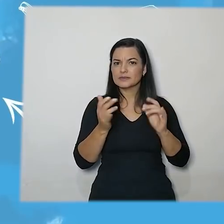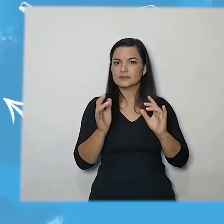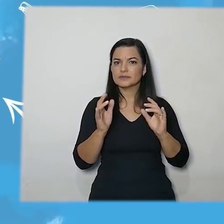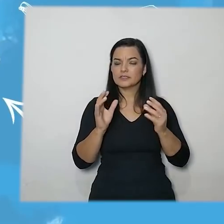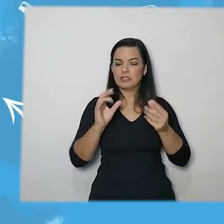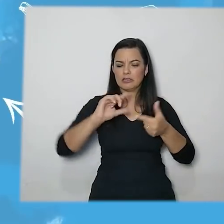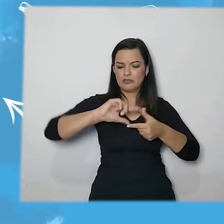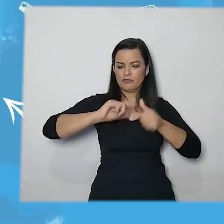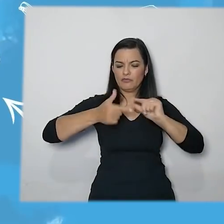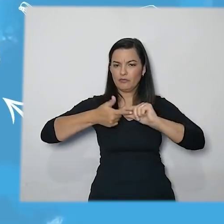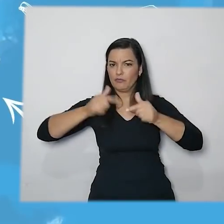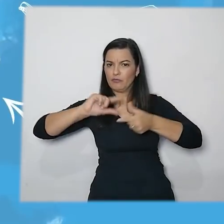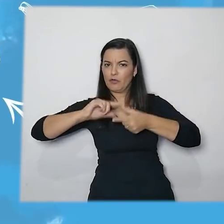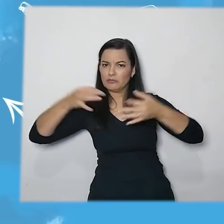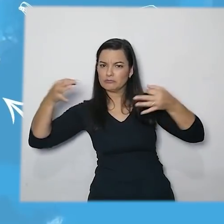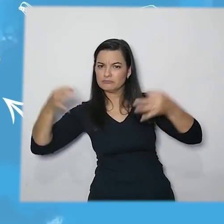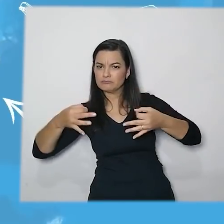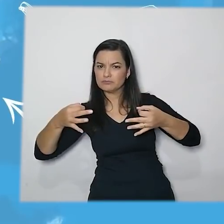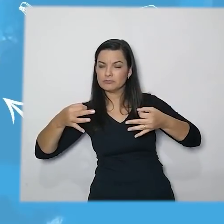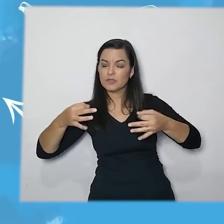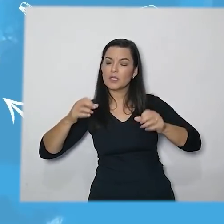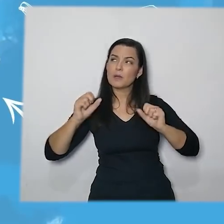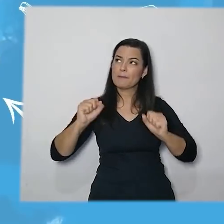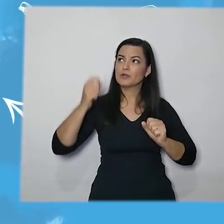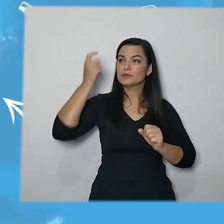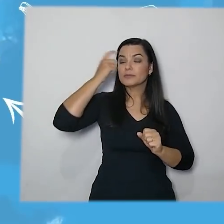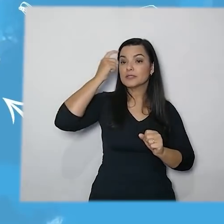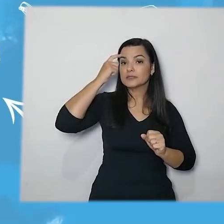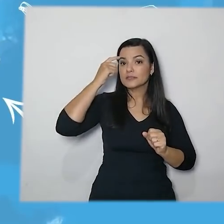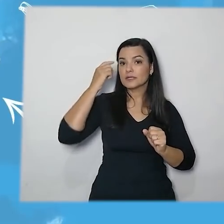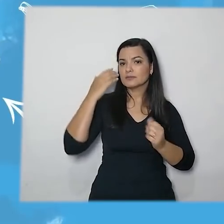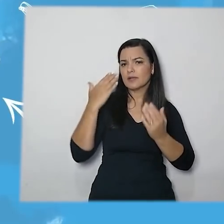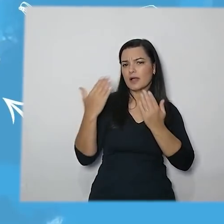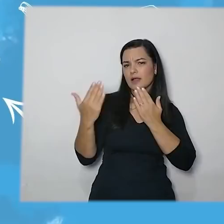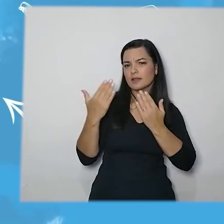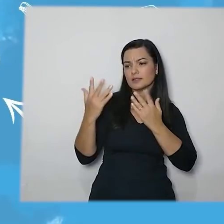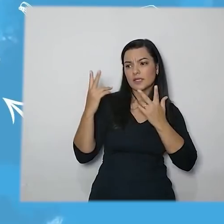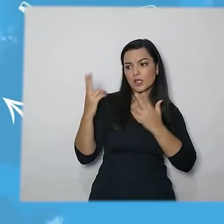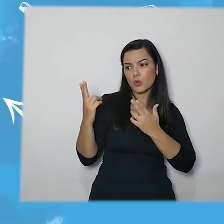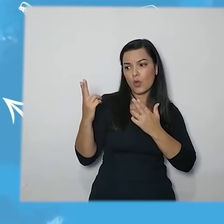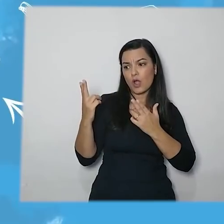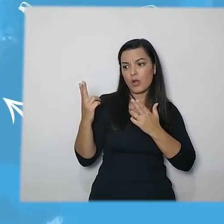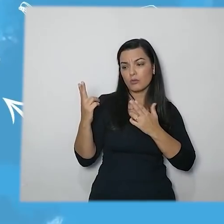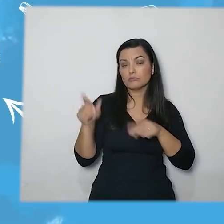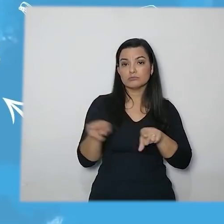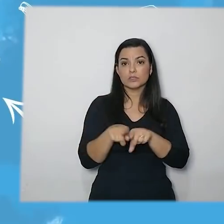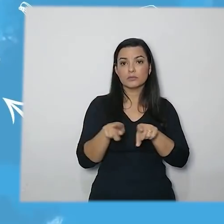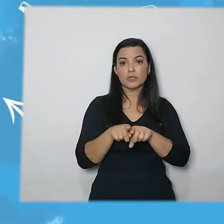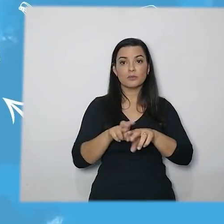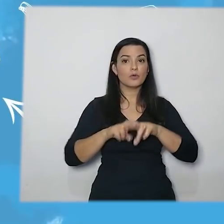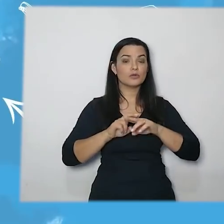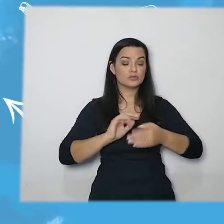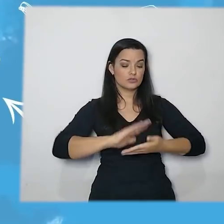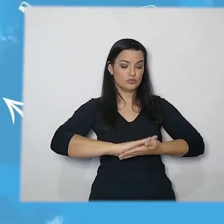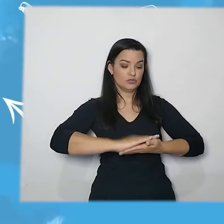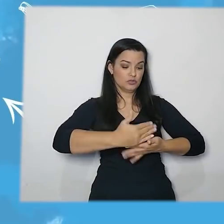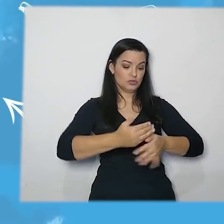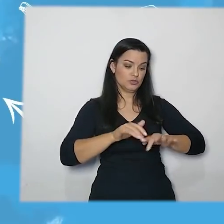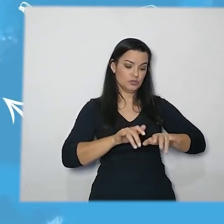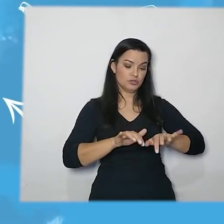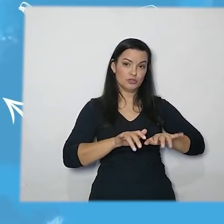Eu posso pensar nessa mesma análise aqui para um notebook,